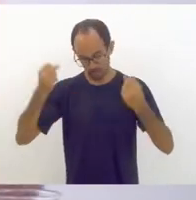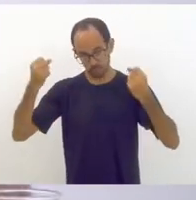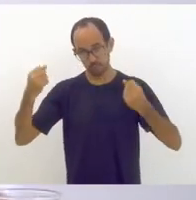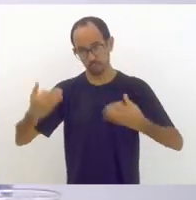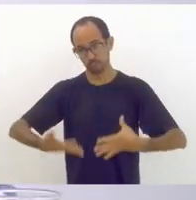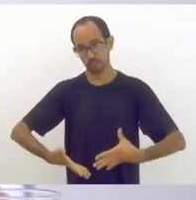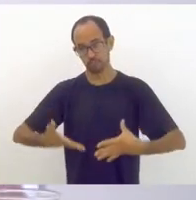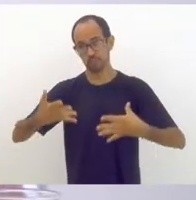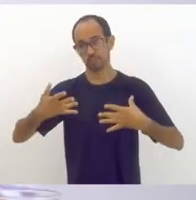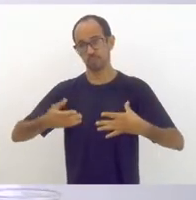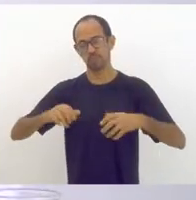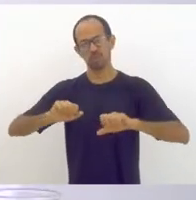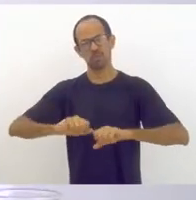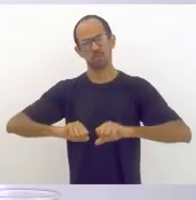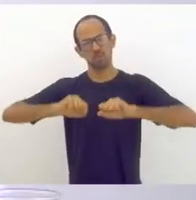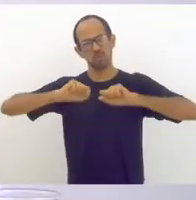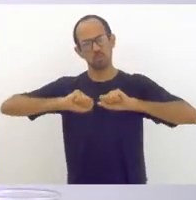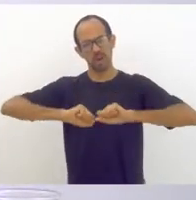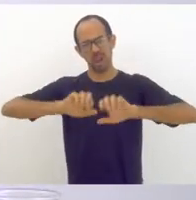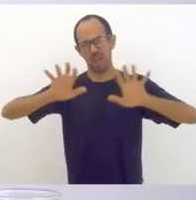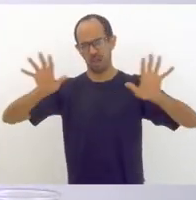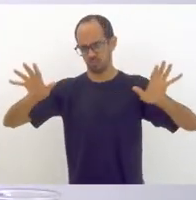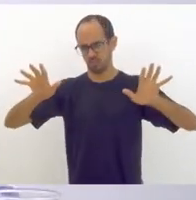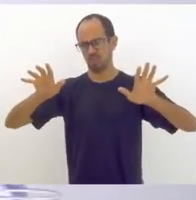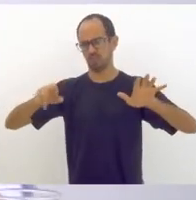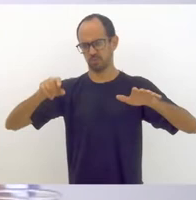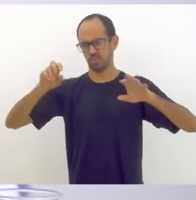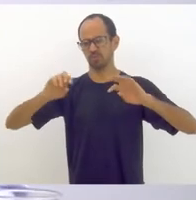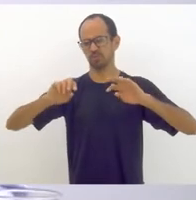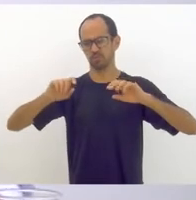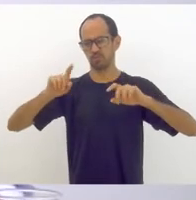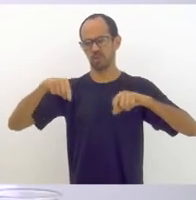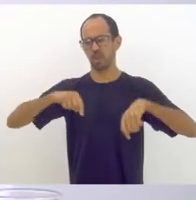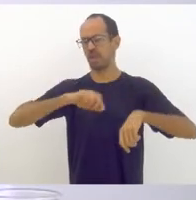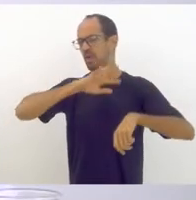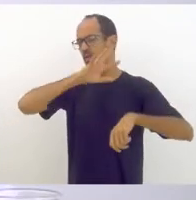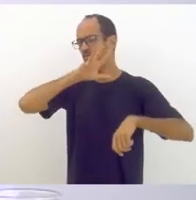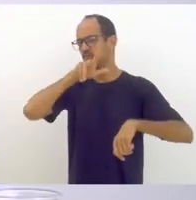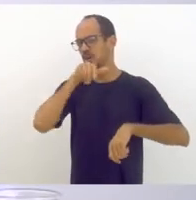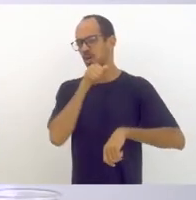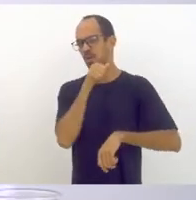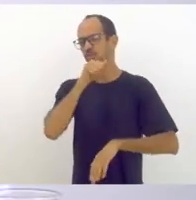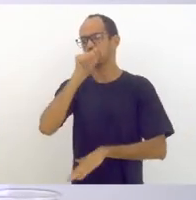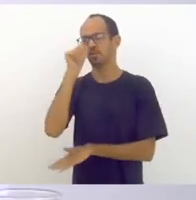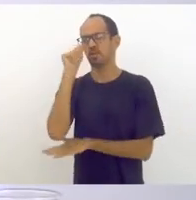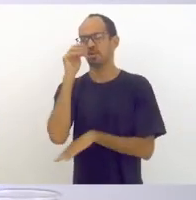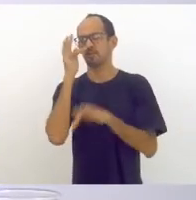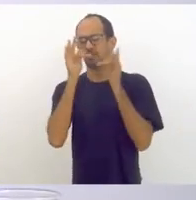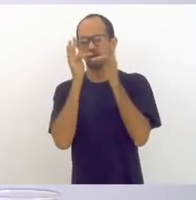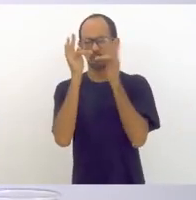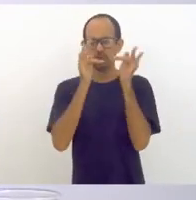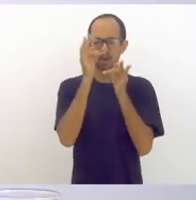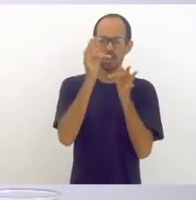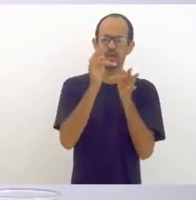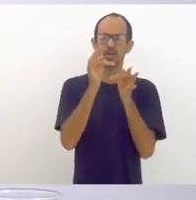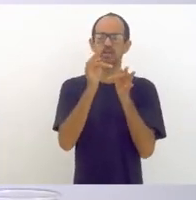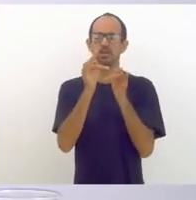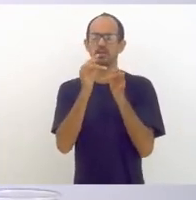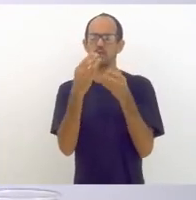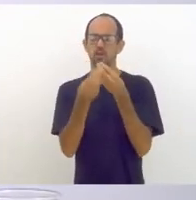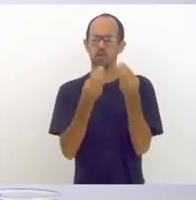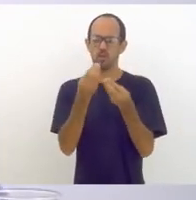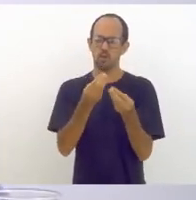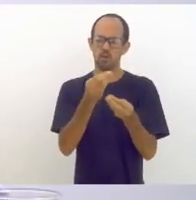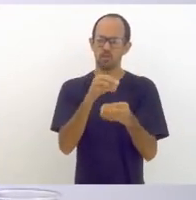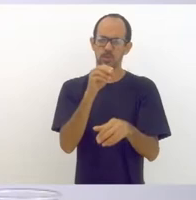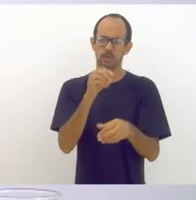forma bem detalhada, do ponto de vista da fauna, da flora, como essa reserva tem contribuído